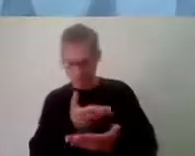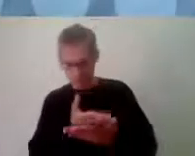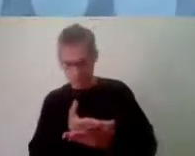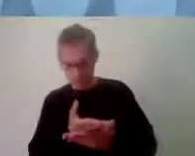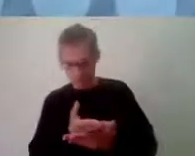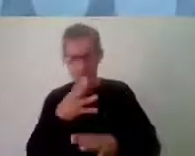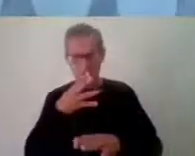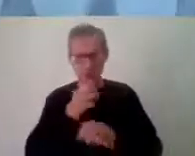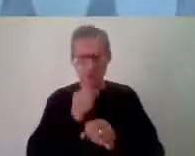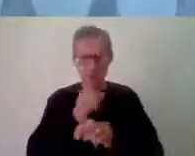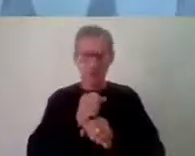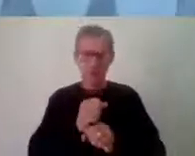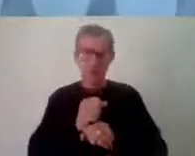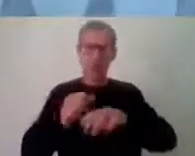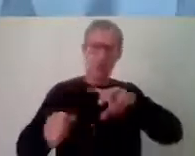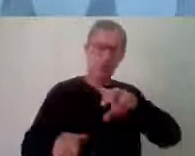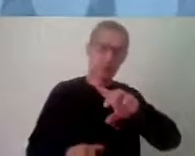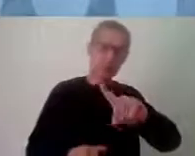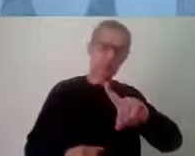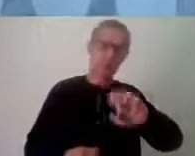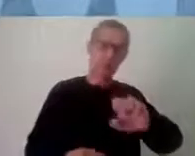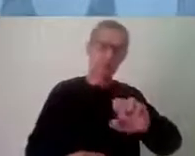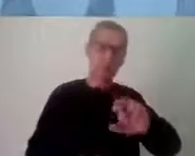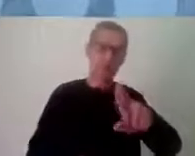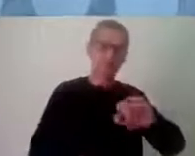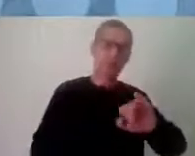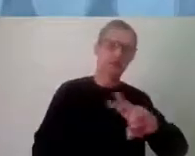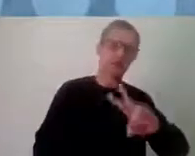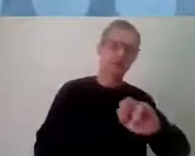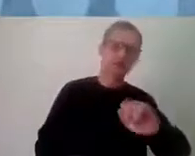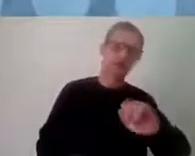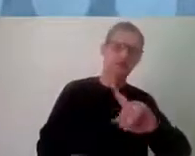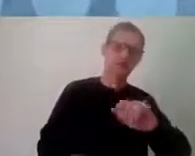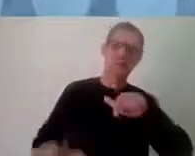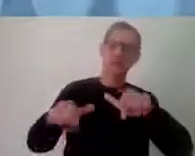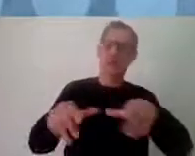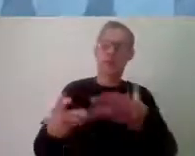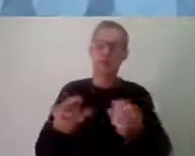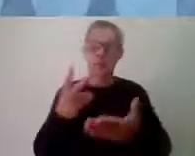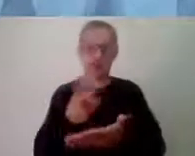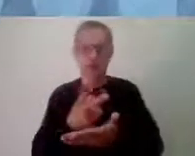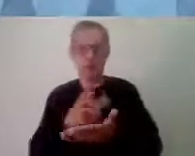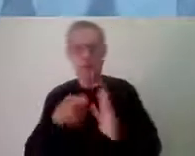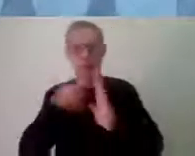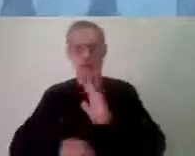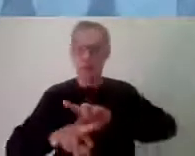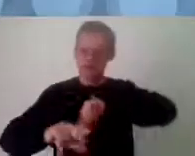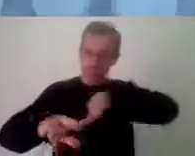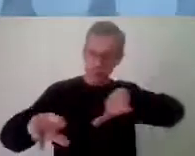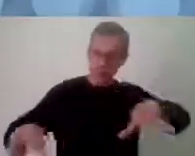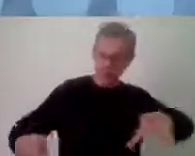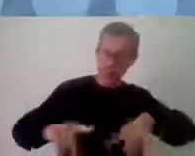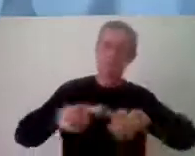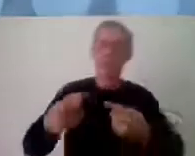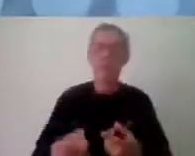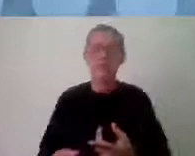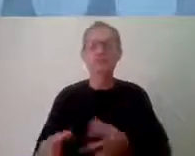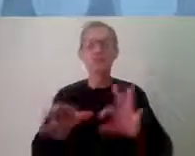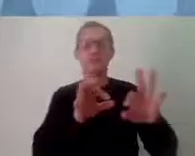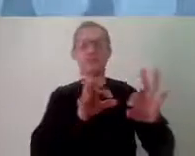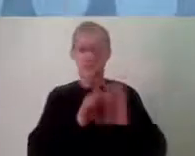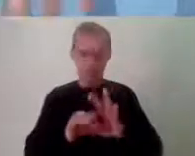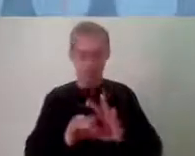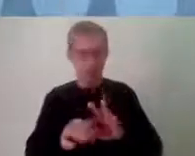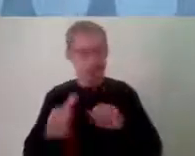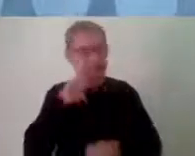sobre cálculo, sobre derivadas, vimos que derivadas trabalham muito com taxa de variação, mas e as integrais, professora?